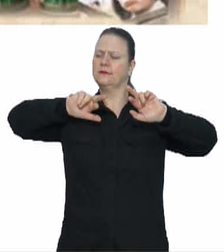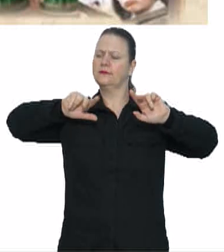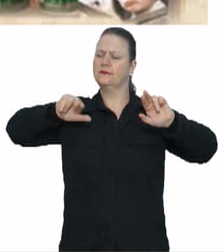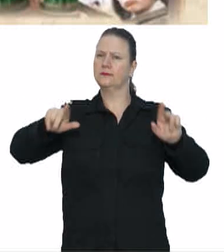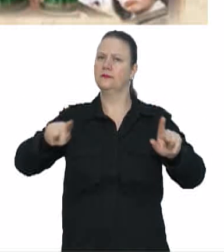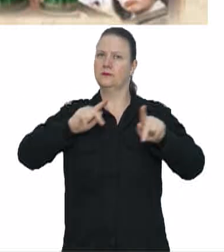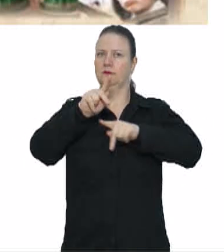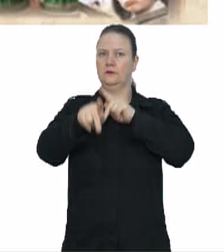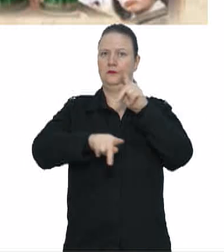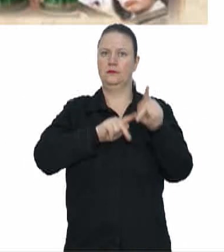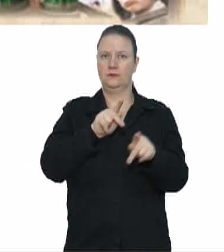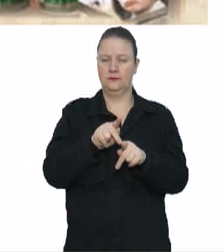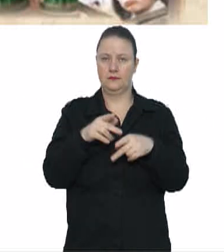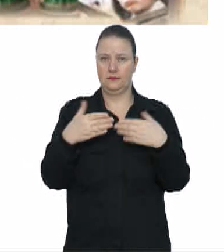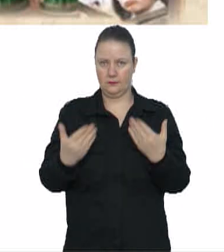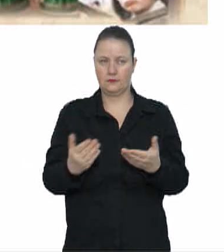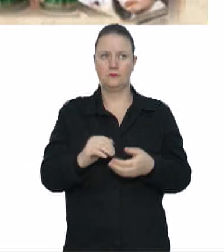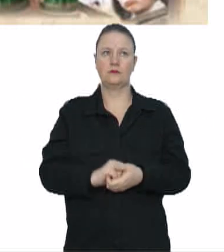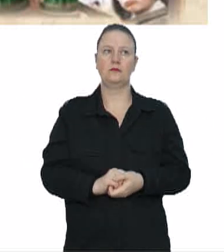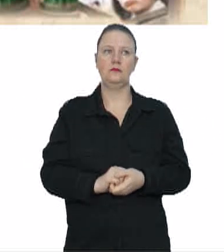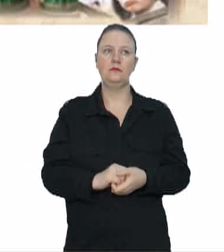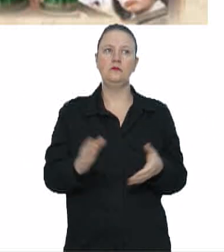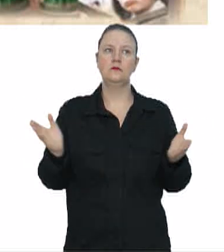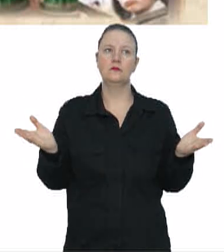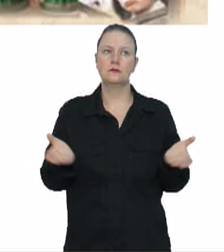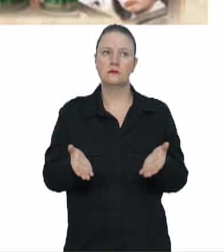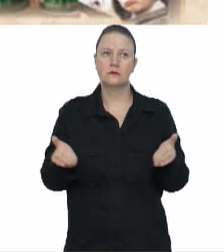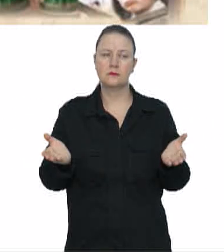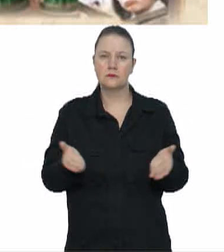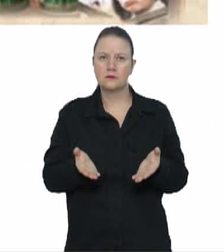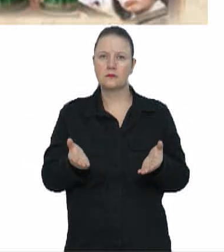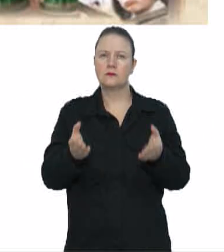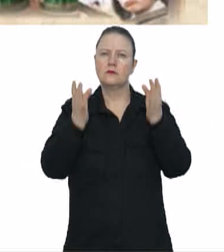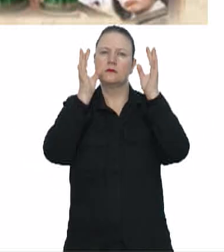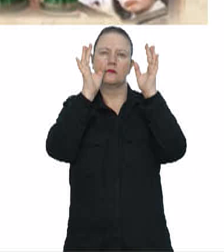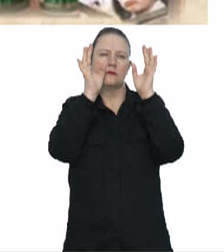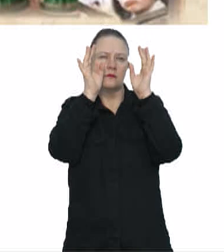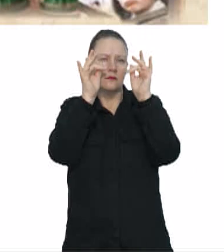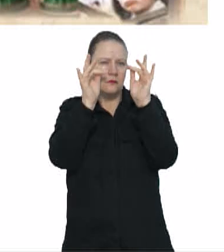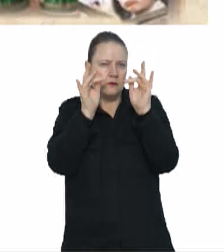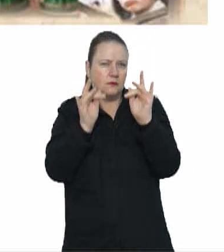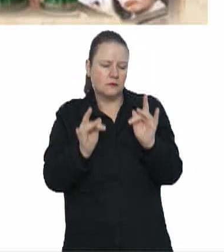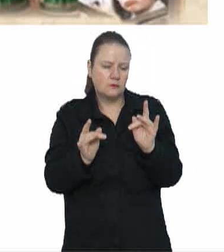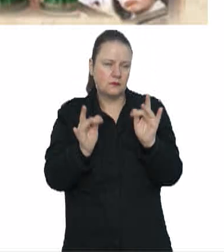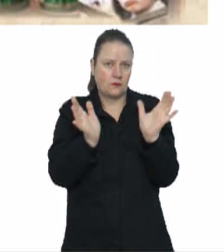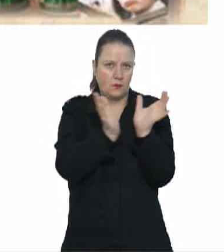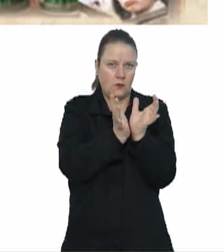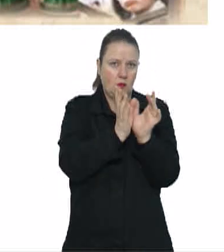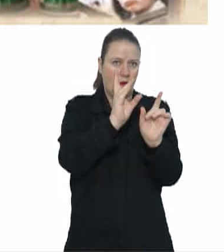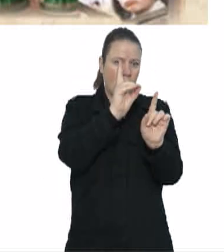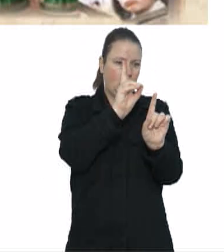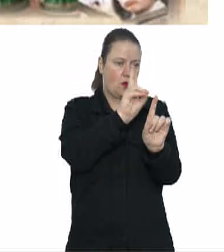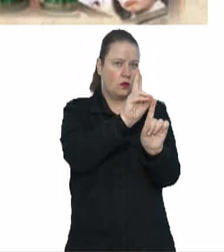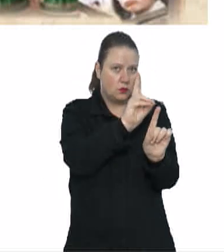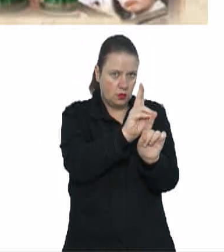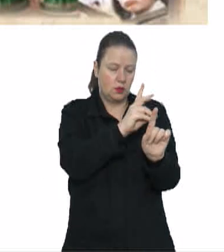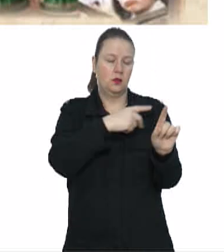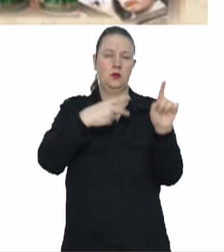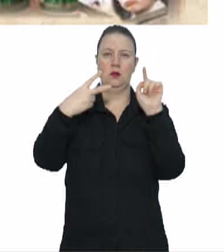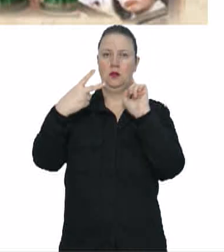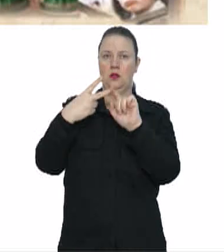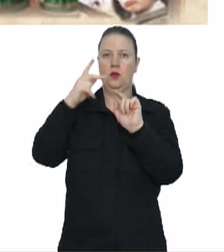desse processo. Coloquei os que nós vamos estudar ali mais em detalhes, né? Os povos indígenas, os